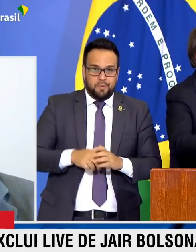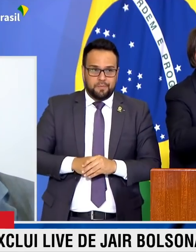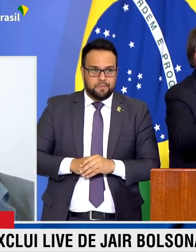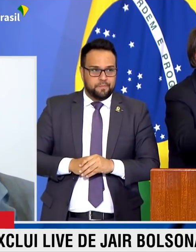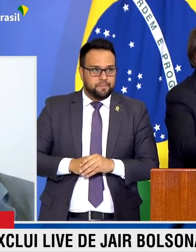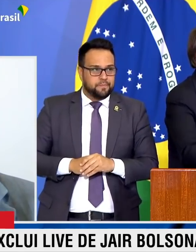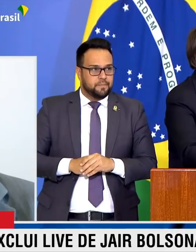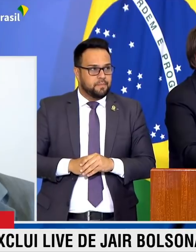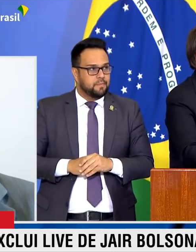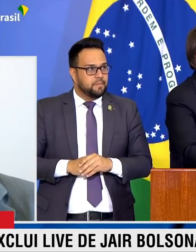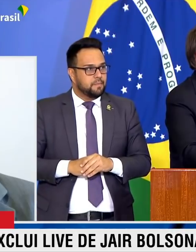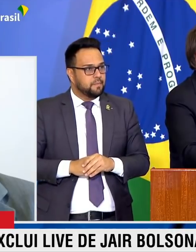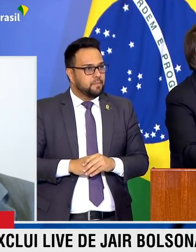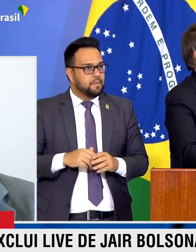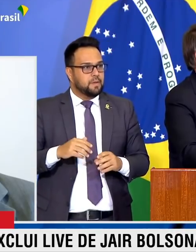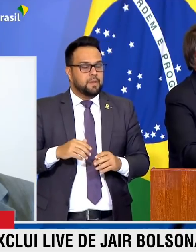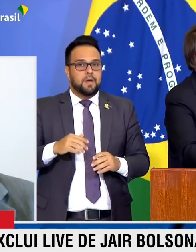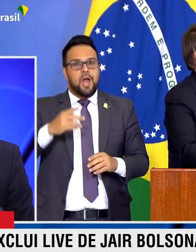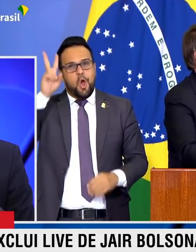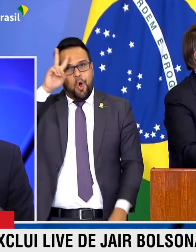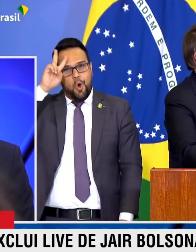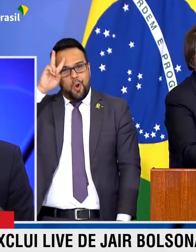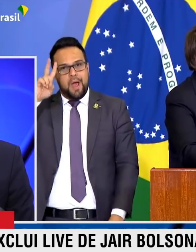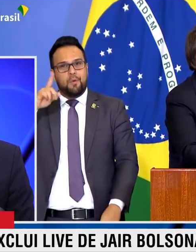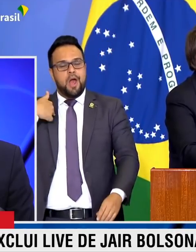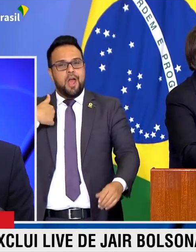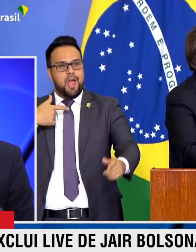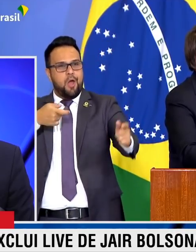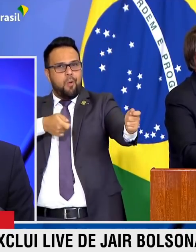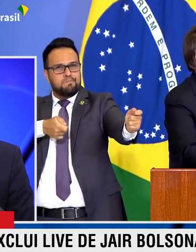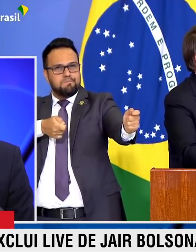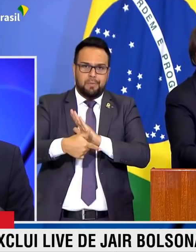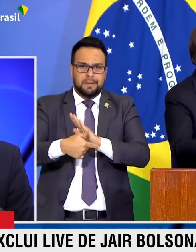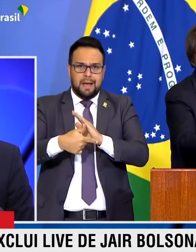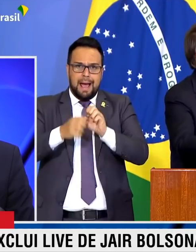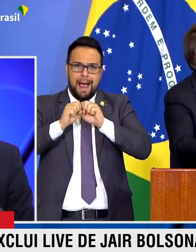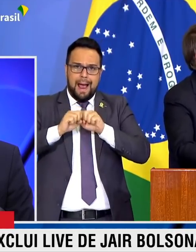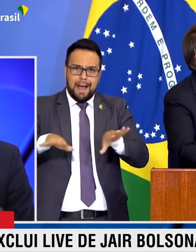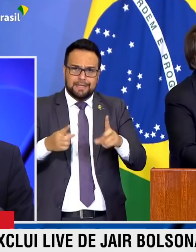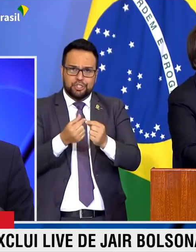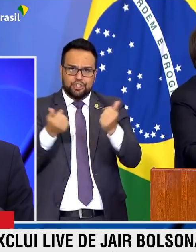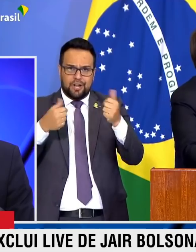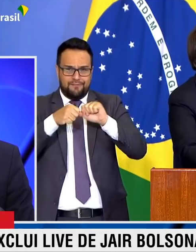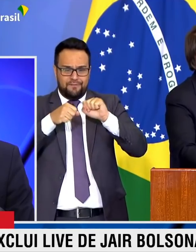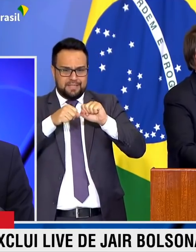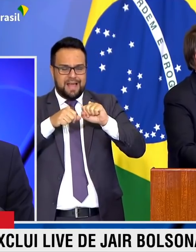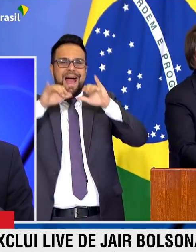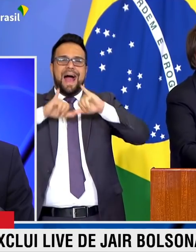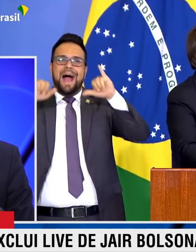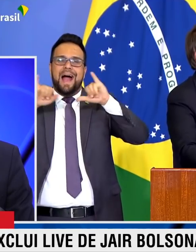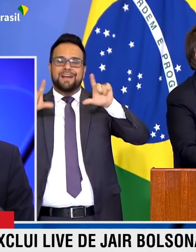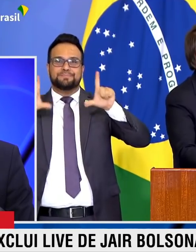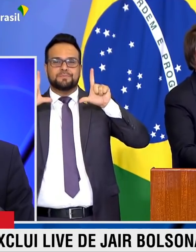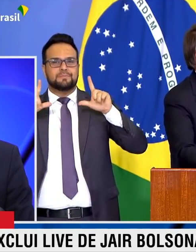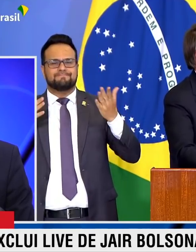apenas a eleição o exato infelizmente né Paula como você disse né aquilo a gente tem um síndico a